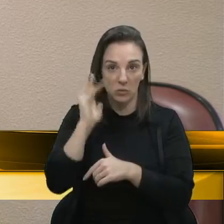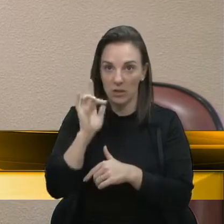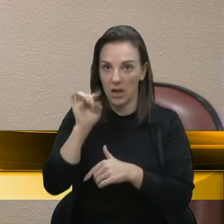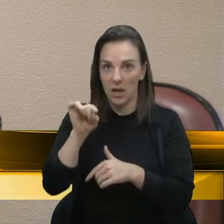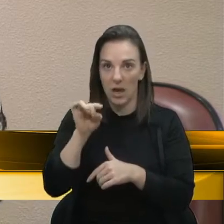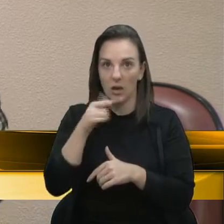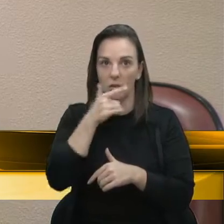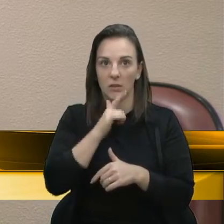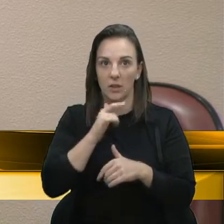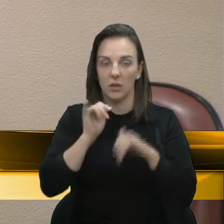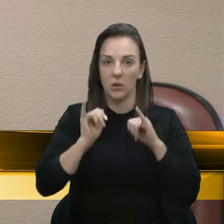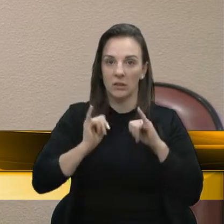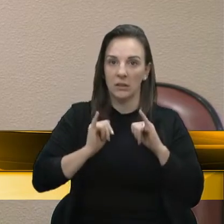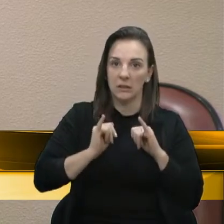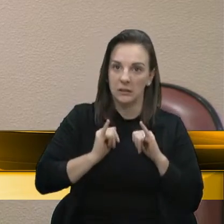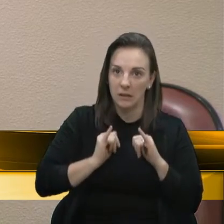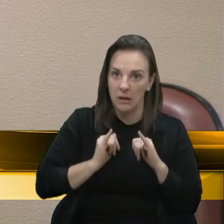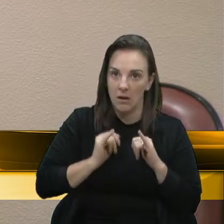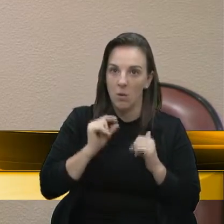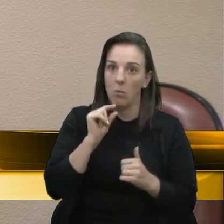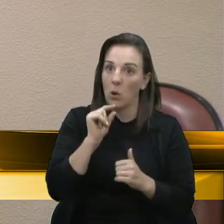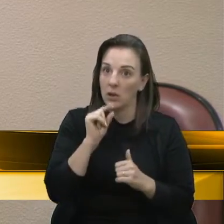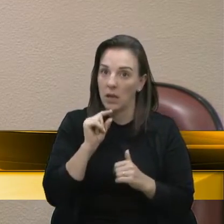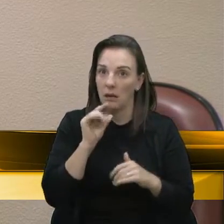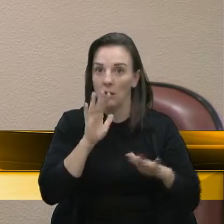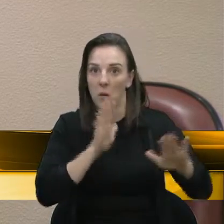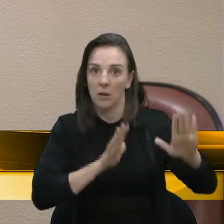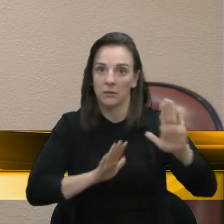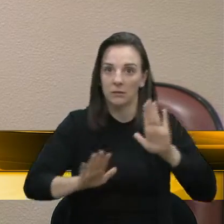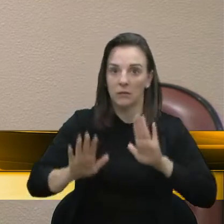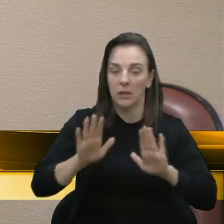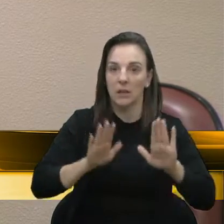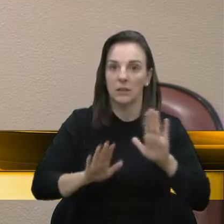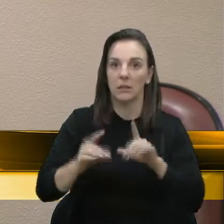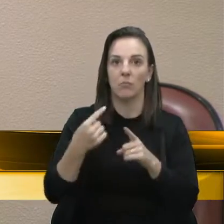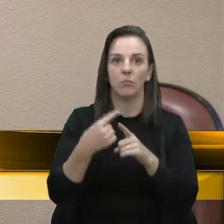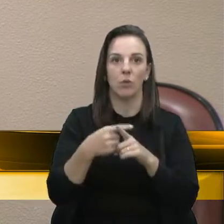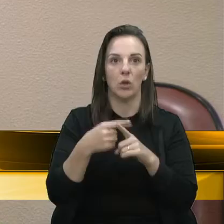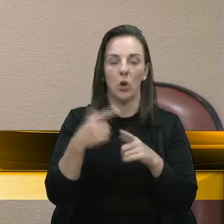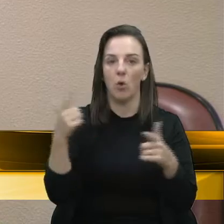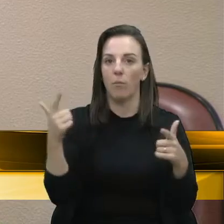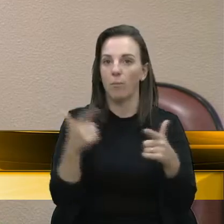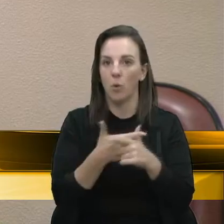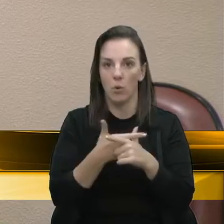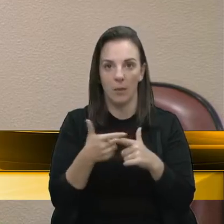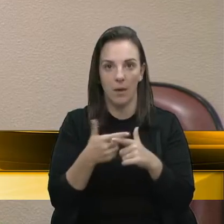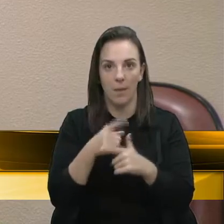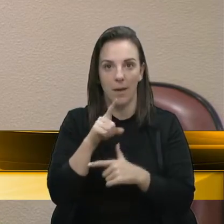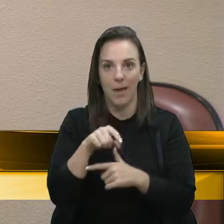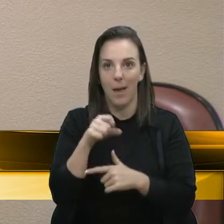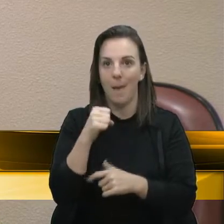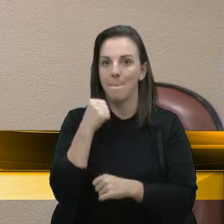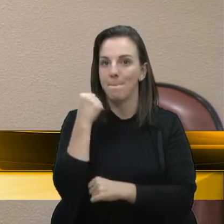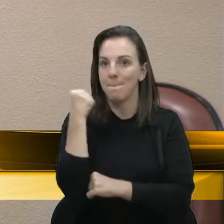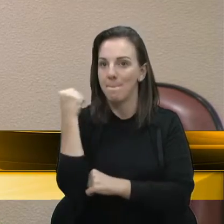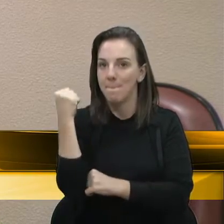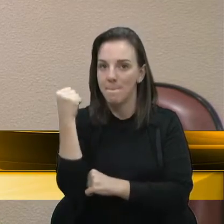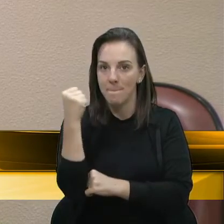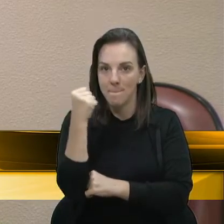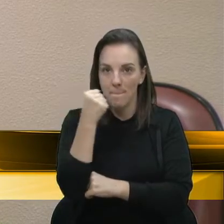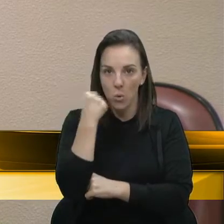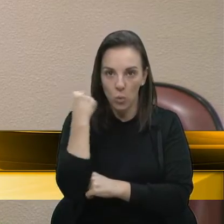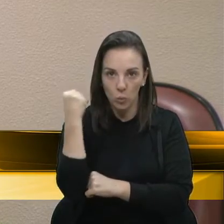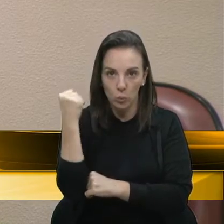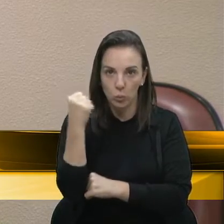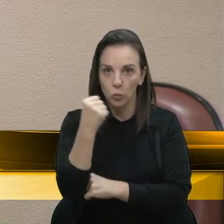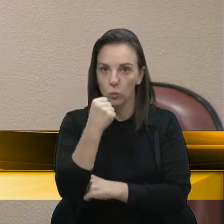um pouquinho de vez em quando, né? Porque a situação é realmente muito, muito, muito complicada. Mas